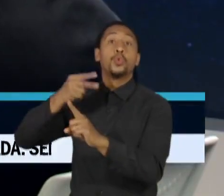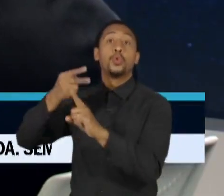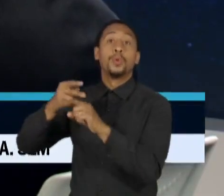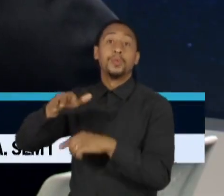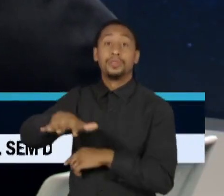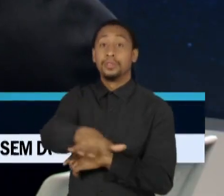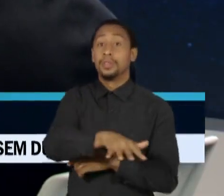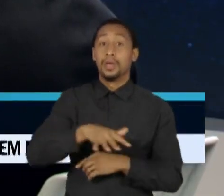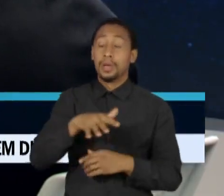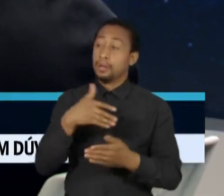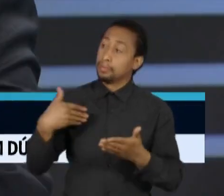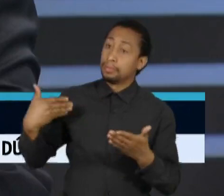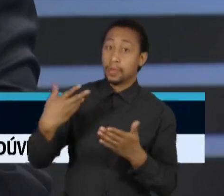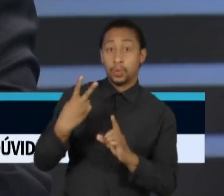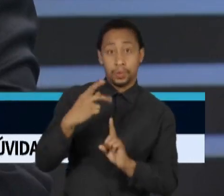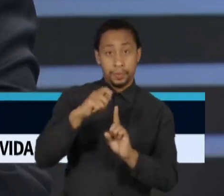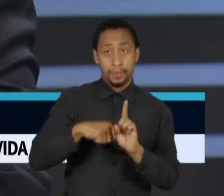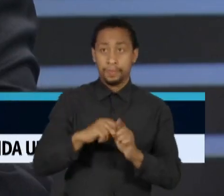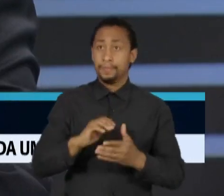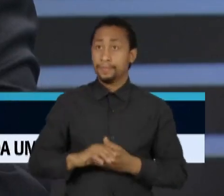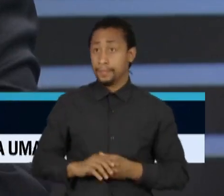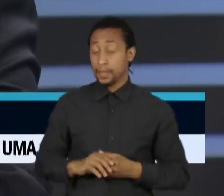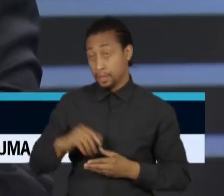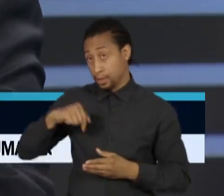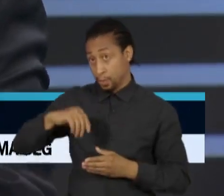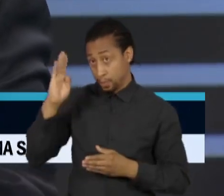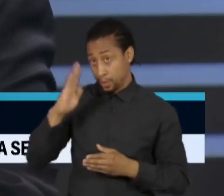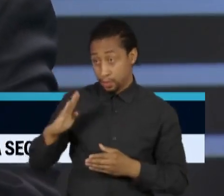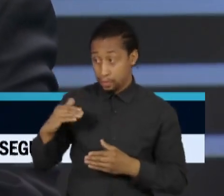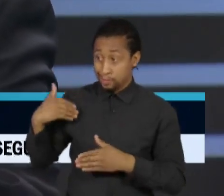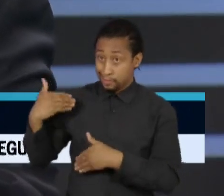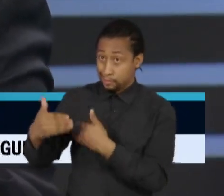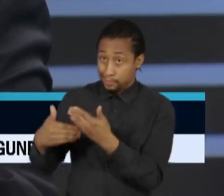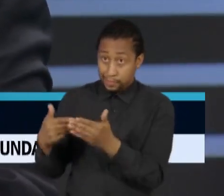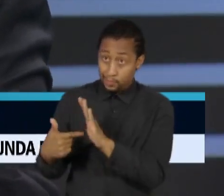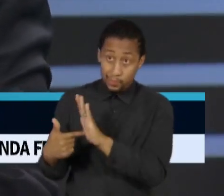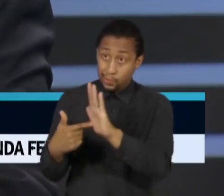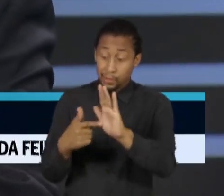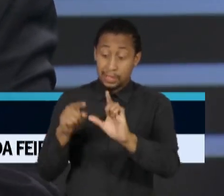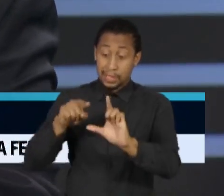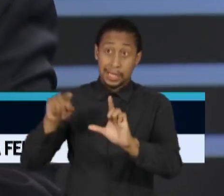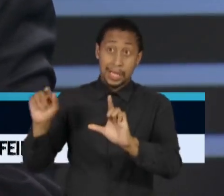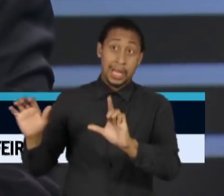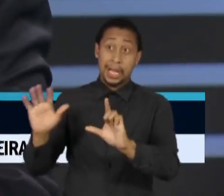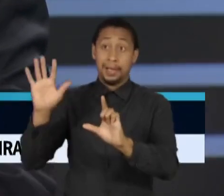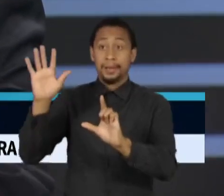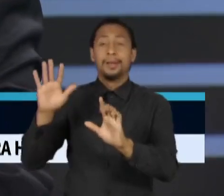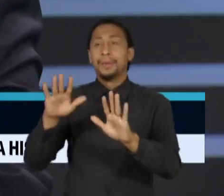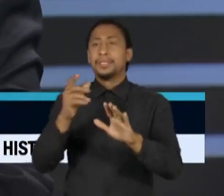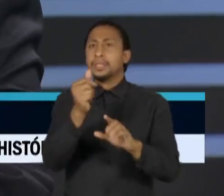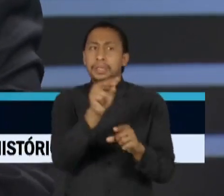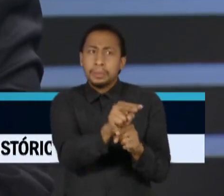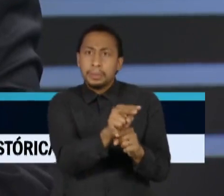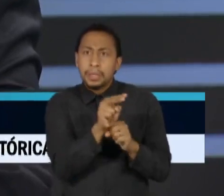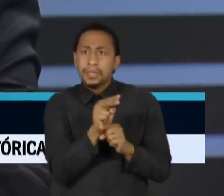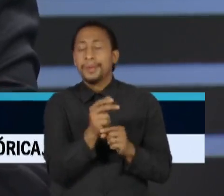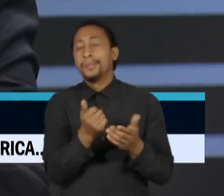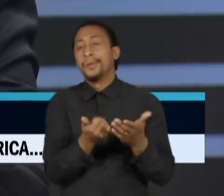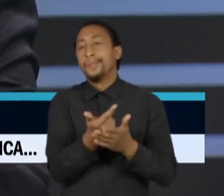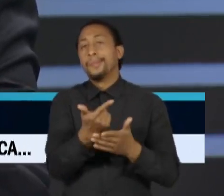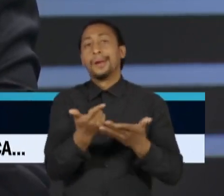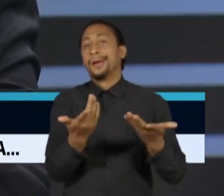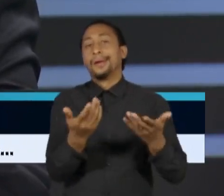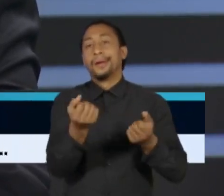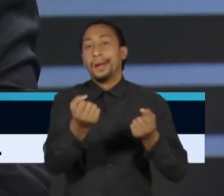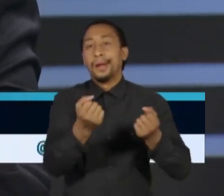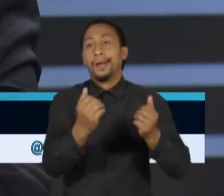nos últimos 12 meses. Dentro da nossa tradição, né, a ideia de empréstimo sempre era para aquisição de um bem, um investimento,